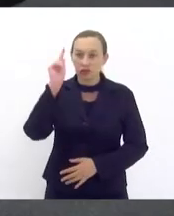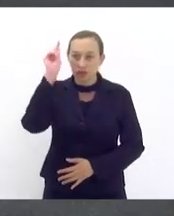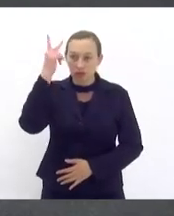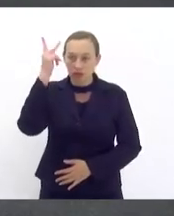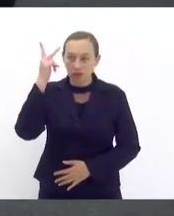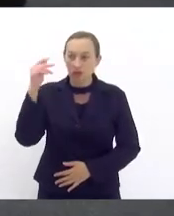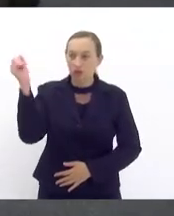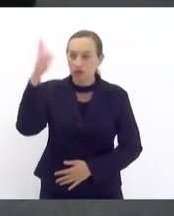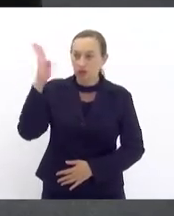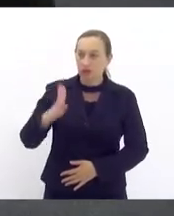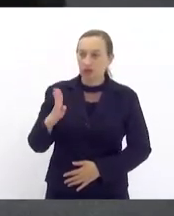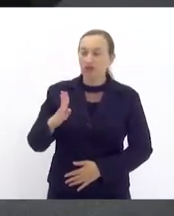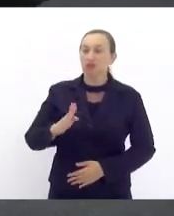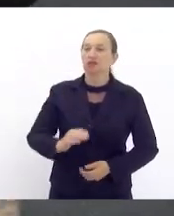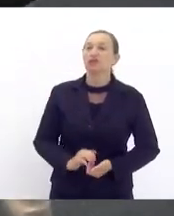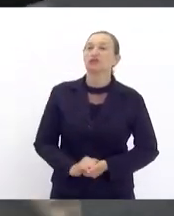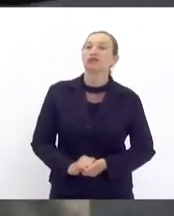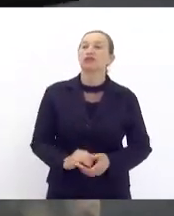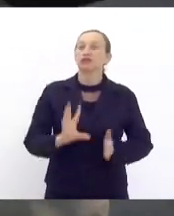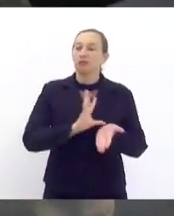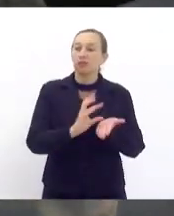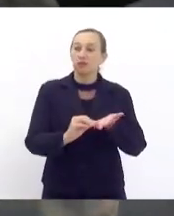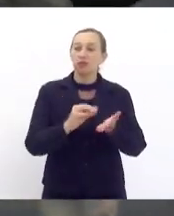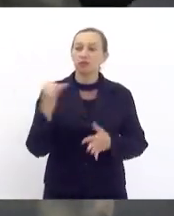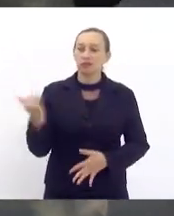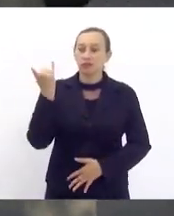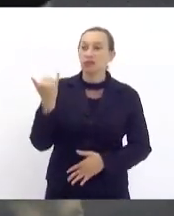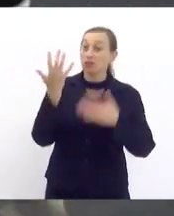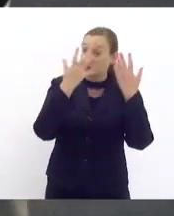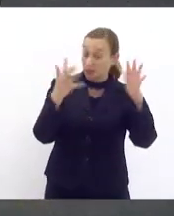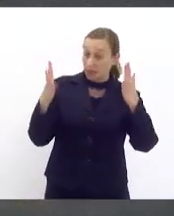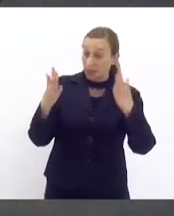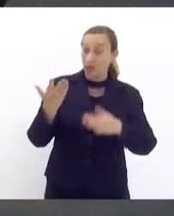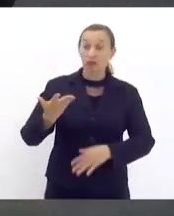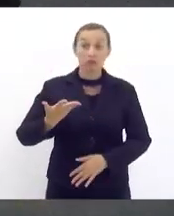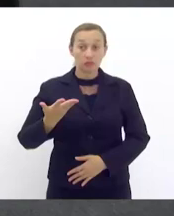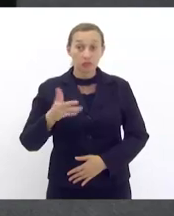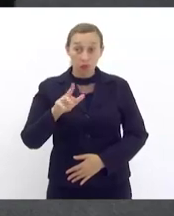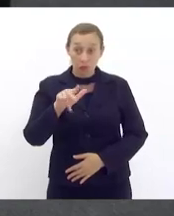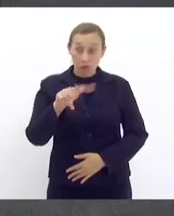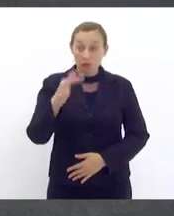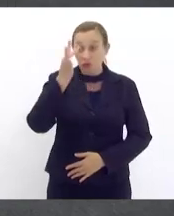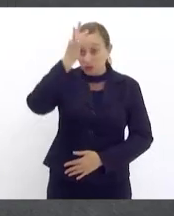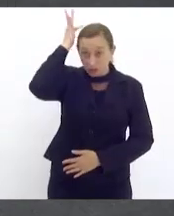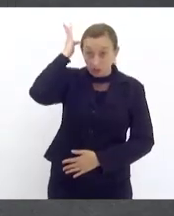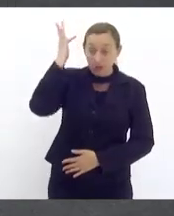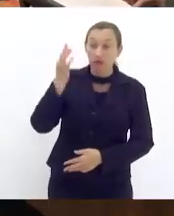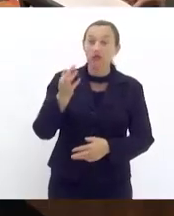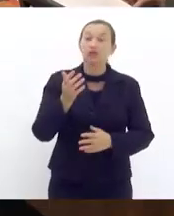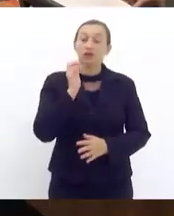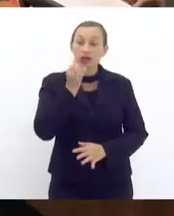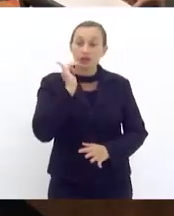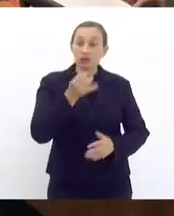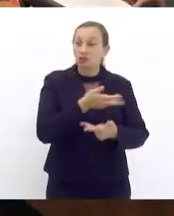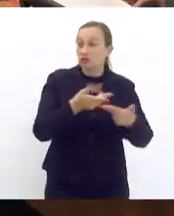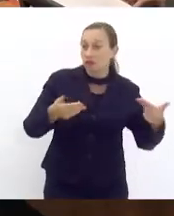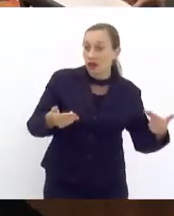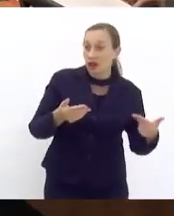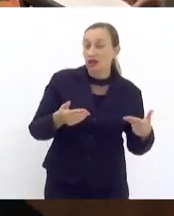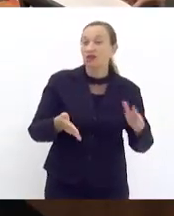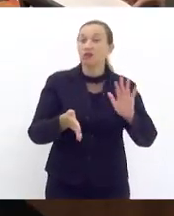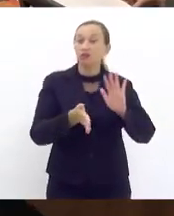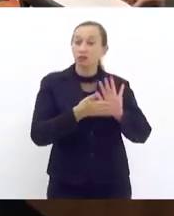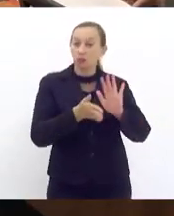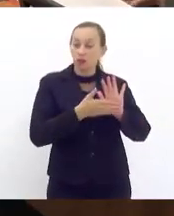e concentrando os esforços em prol de uma pauta tão importante Parabéns meu irmão Fred Pacheco foi relator de muitas proposições já é autor de algumas